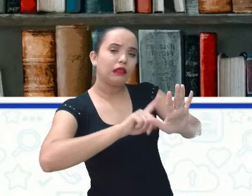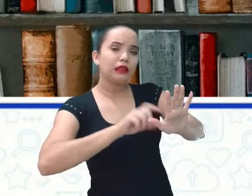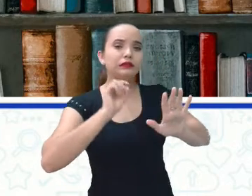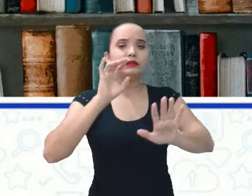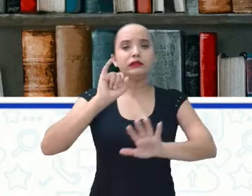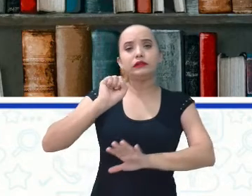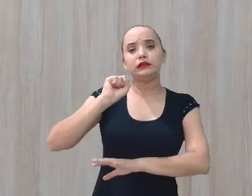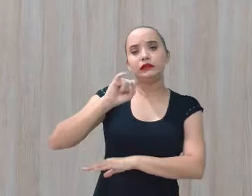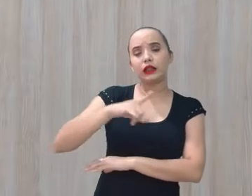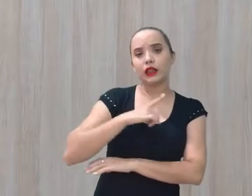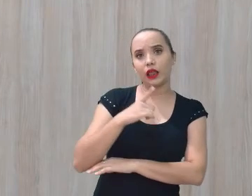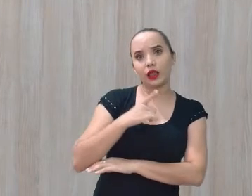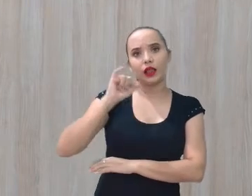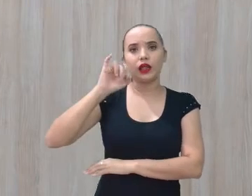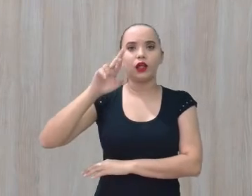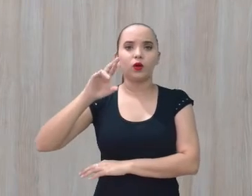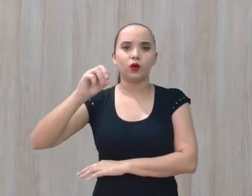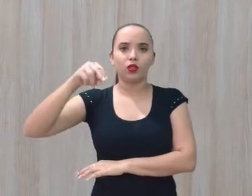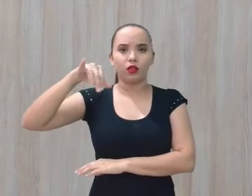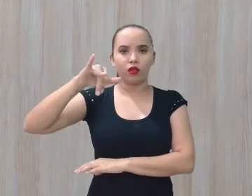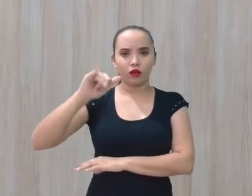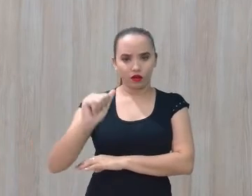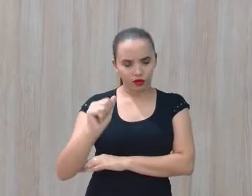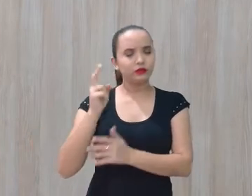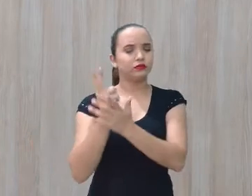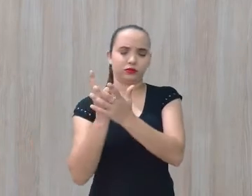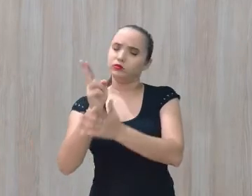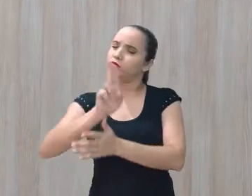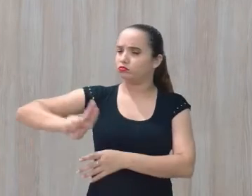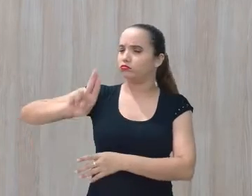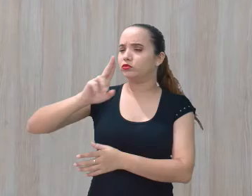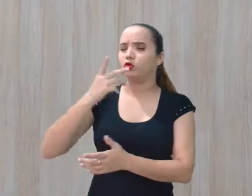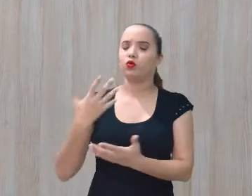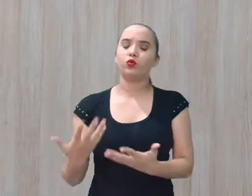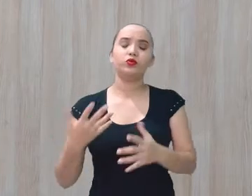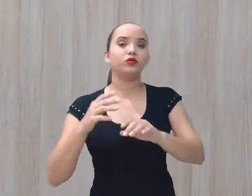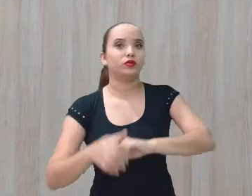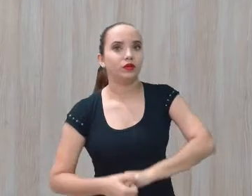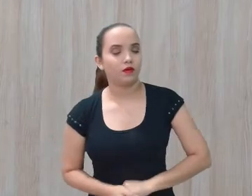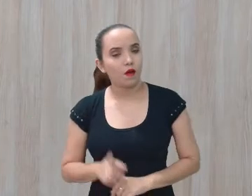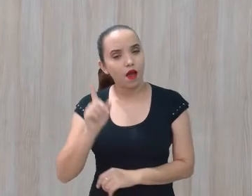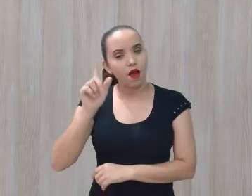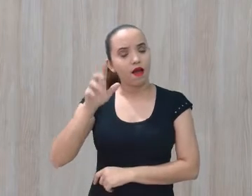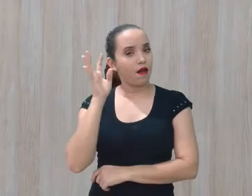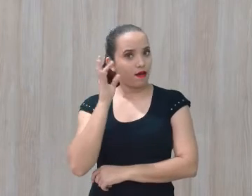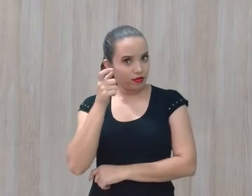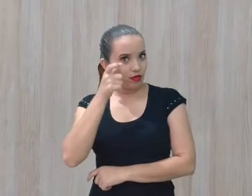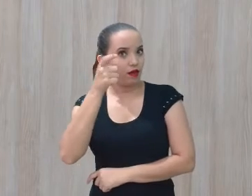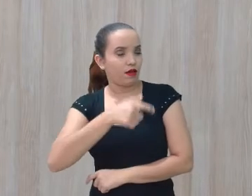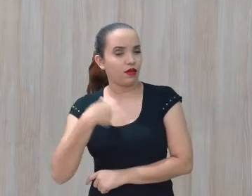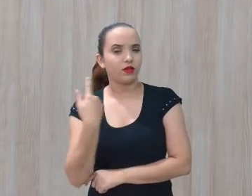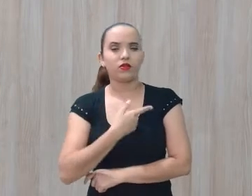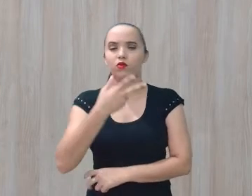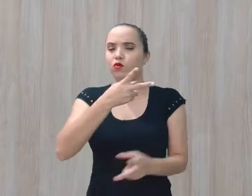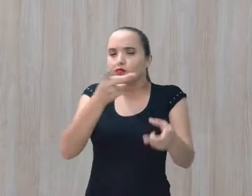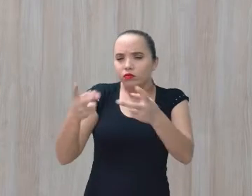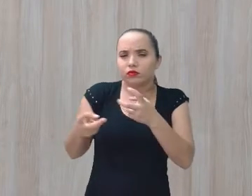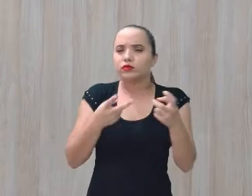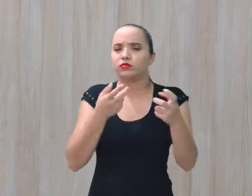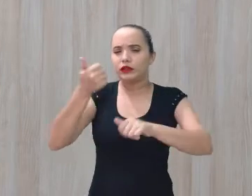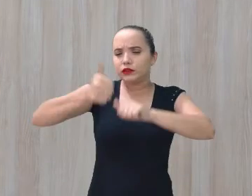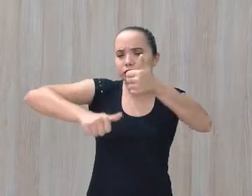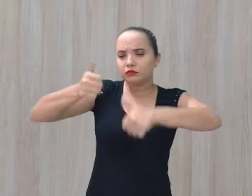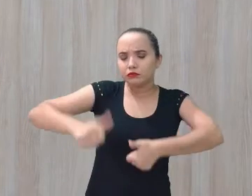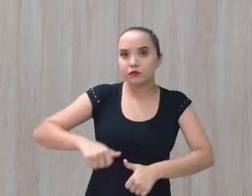existe, para causar humor. E aí é interessante perceber esses elementos. Então, eu vou estar aqui, eu e